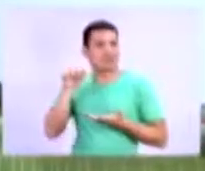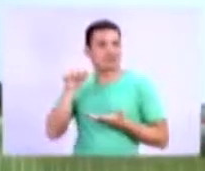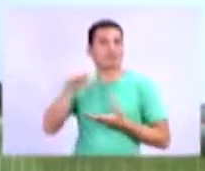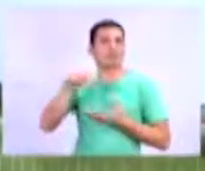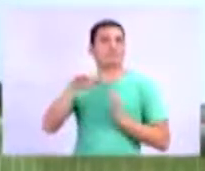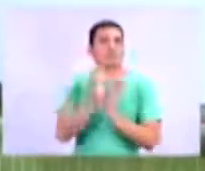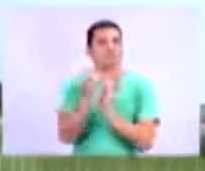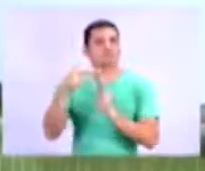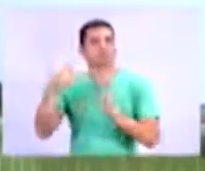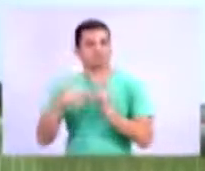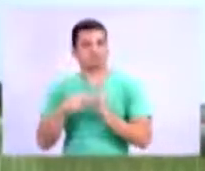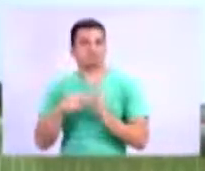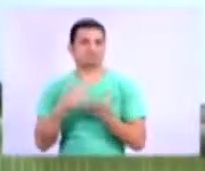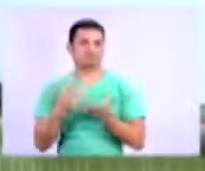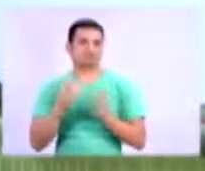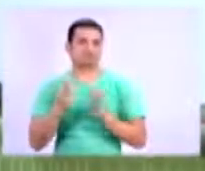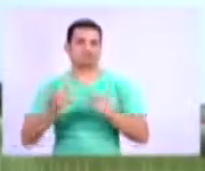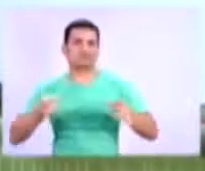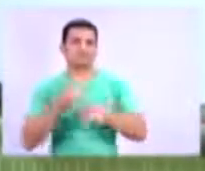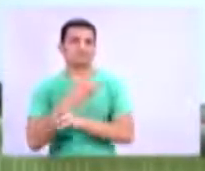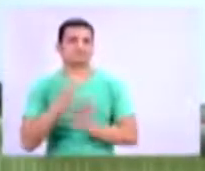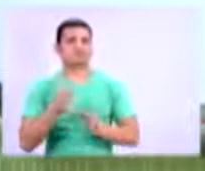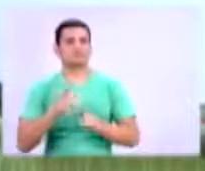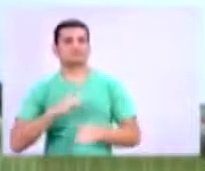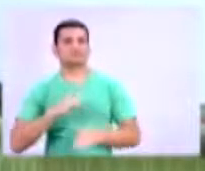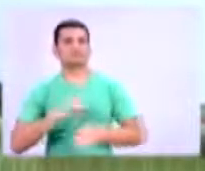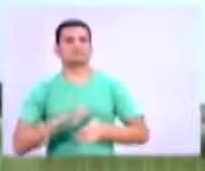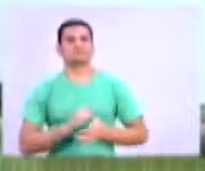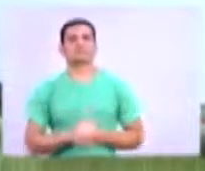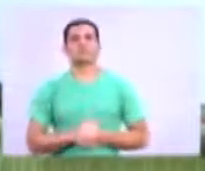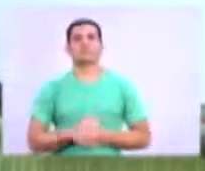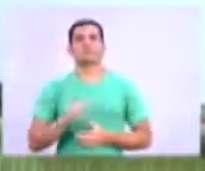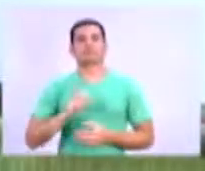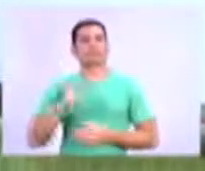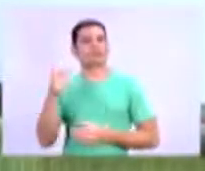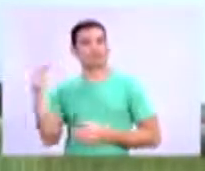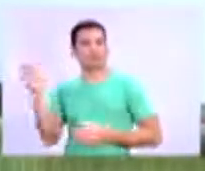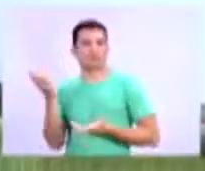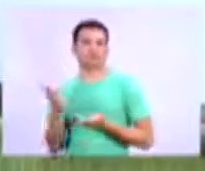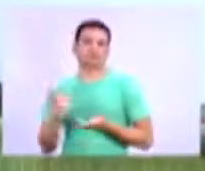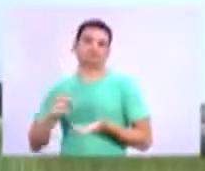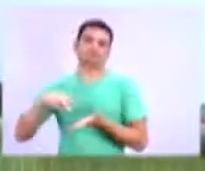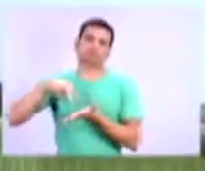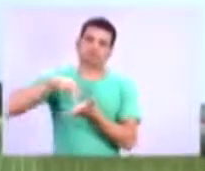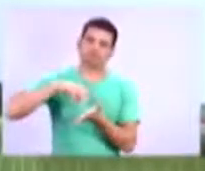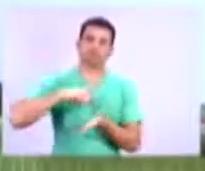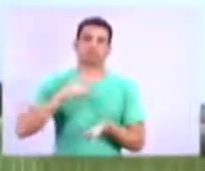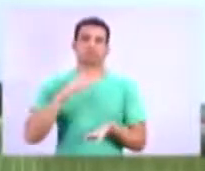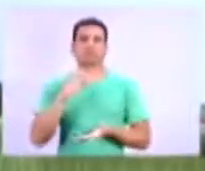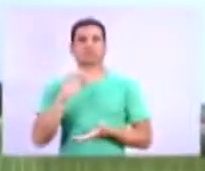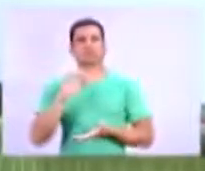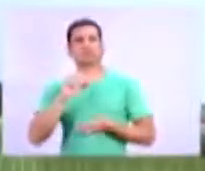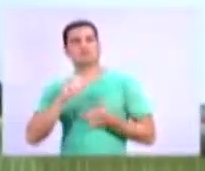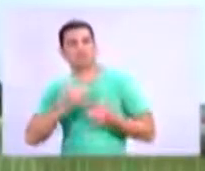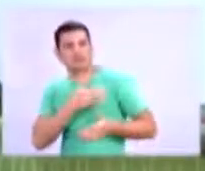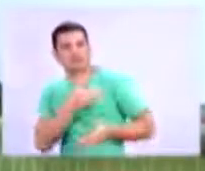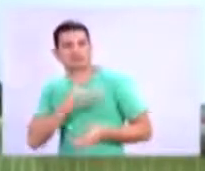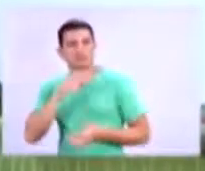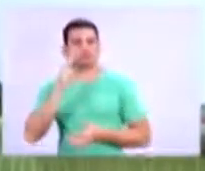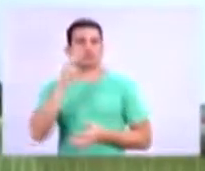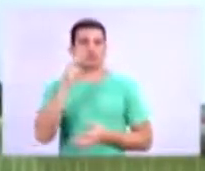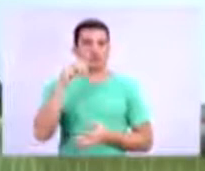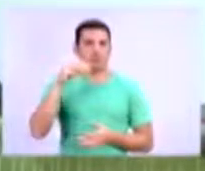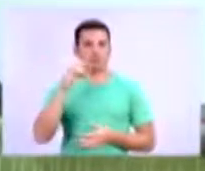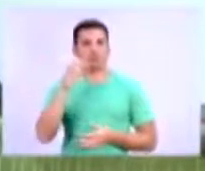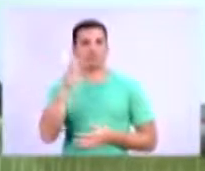como nós dissemos, já está constituída. Nós temos também outros posicionamentos como a homofobia, né, a exclusão